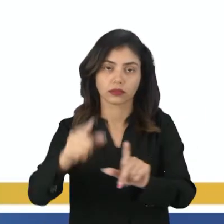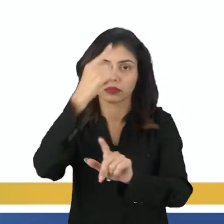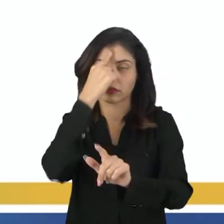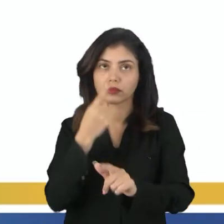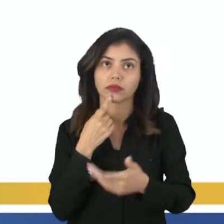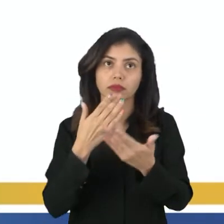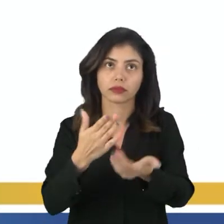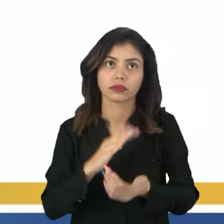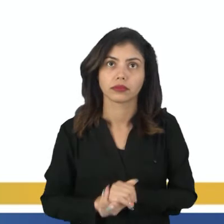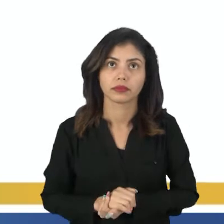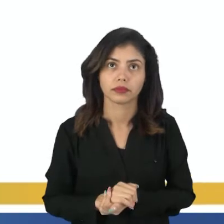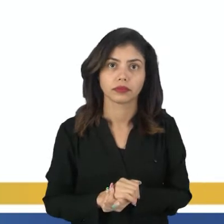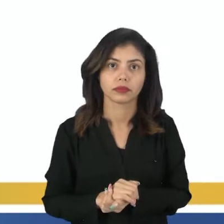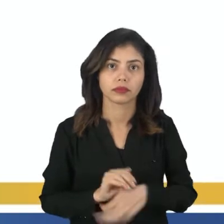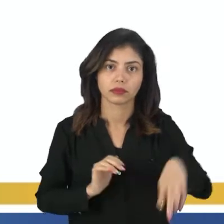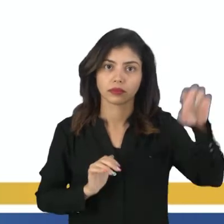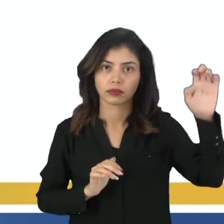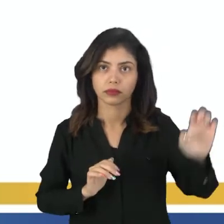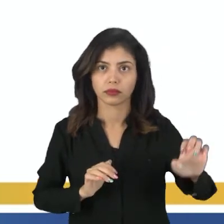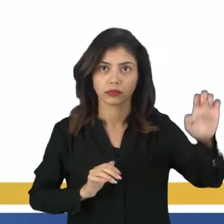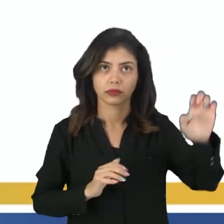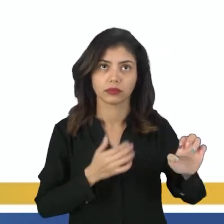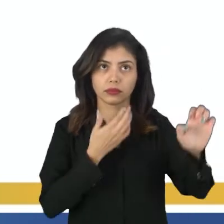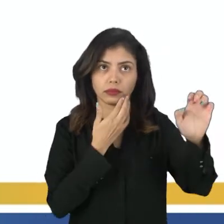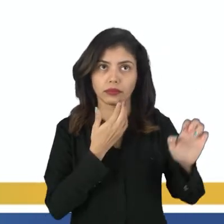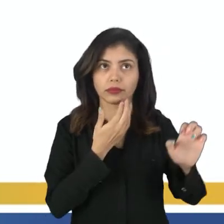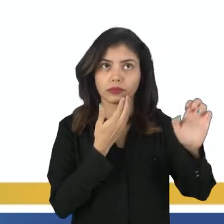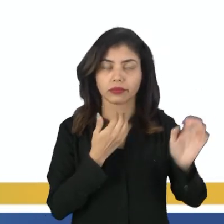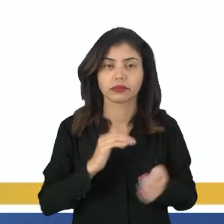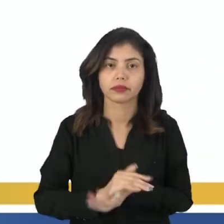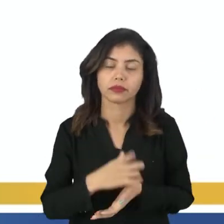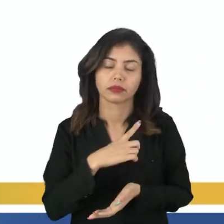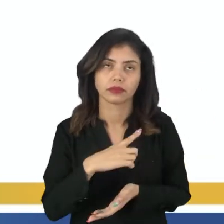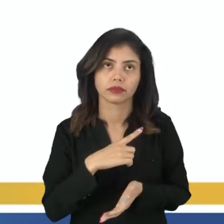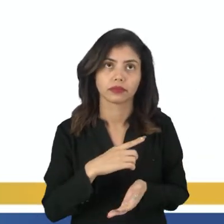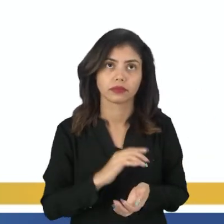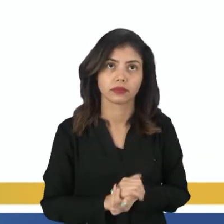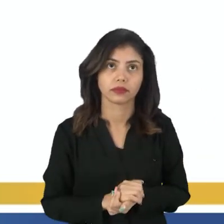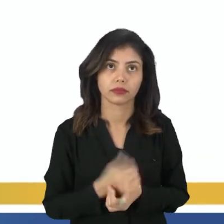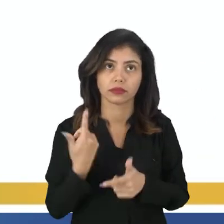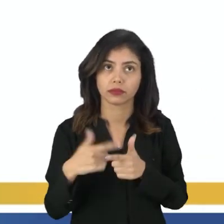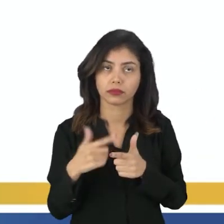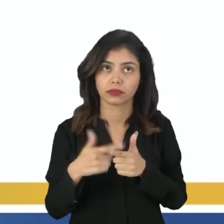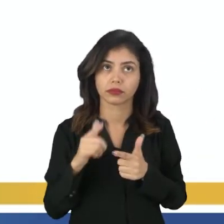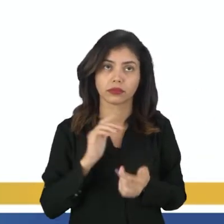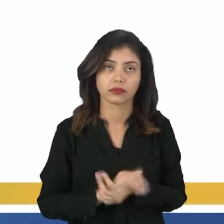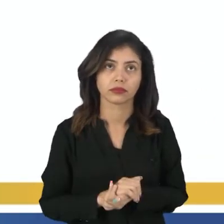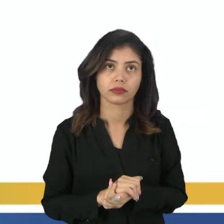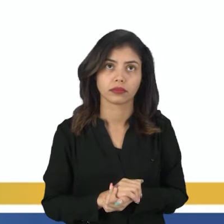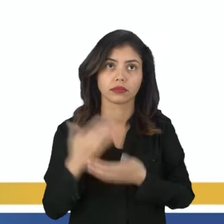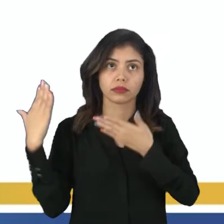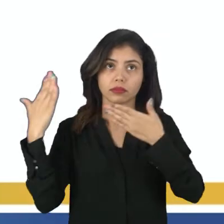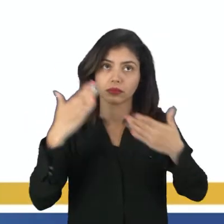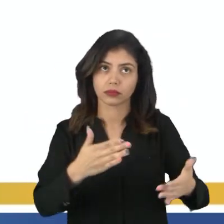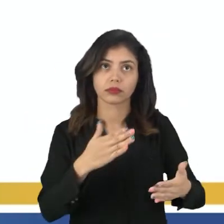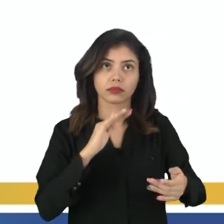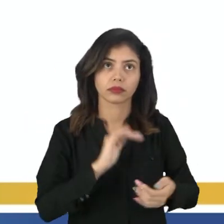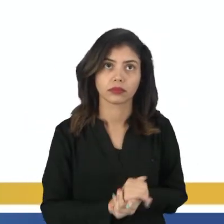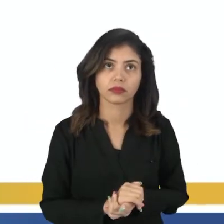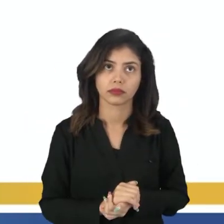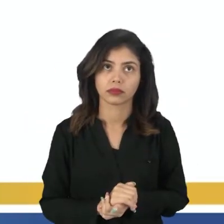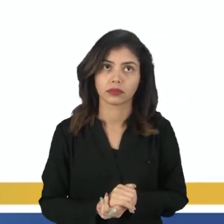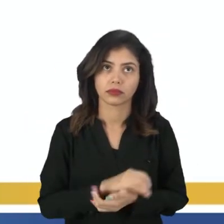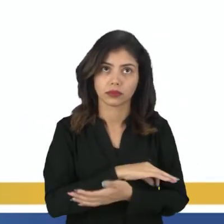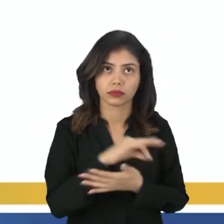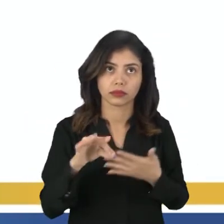aí, do seu lado esquerdo, que ela tem a definição de problema, os objetivos da pesquisa,